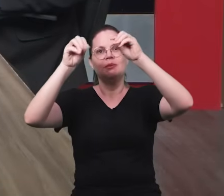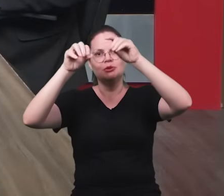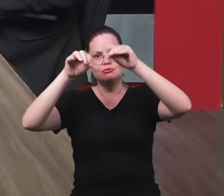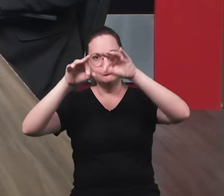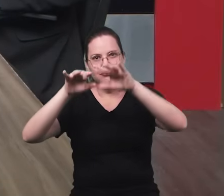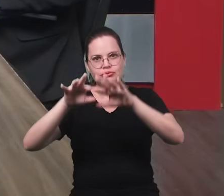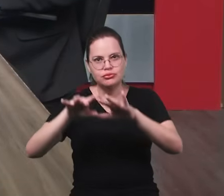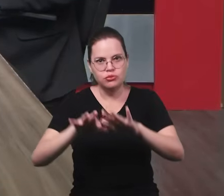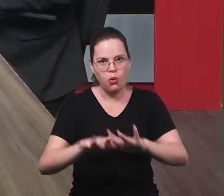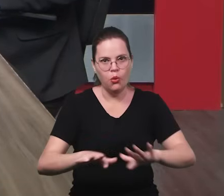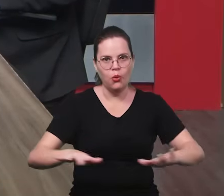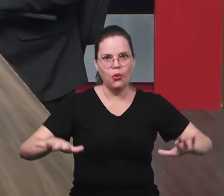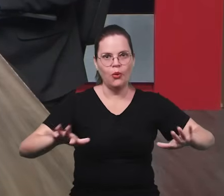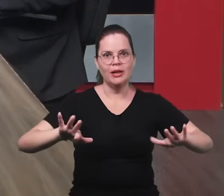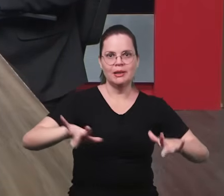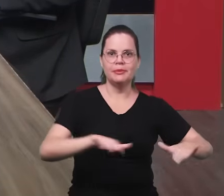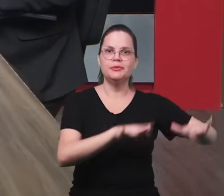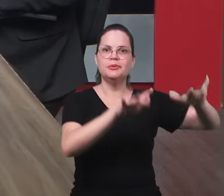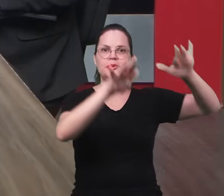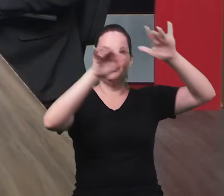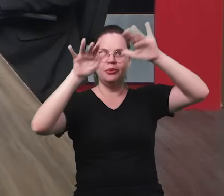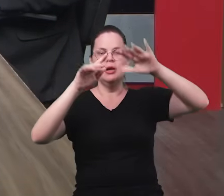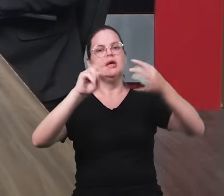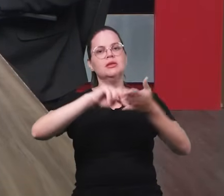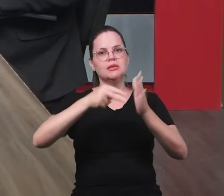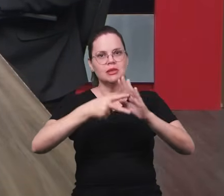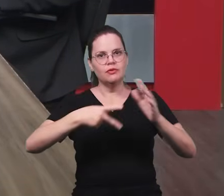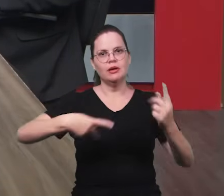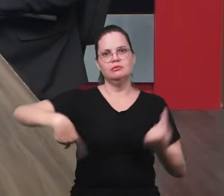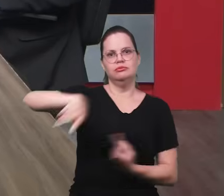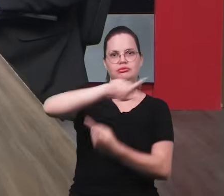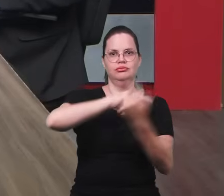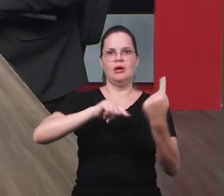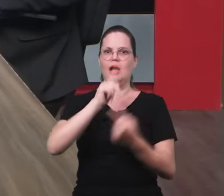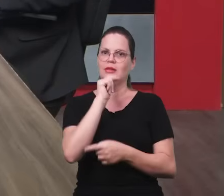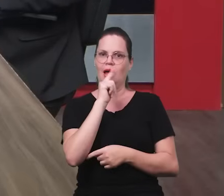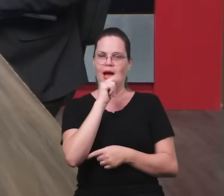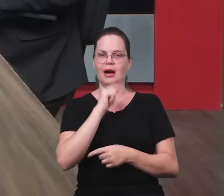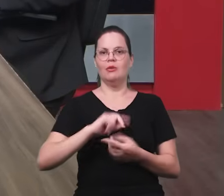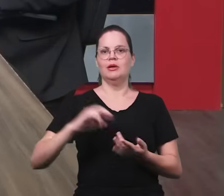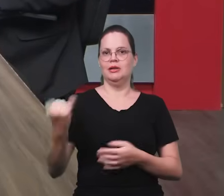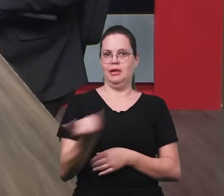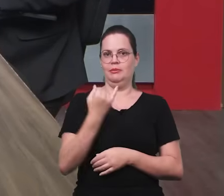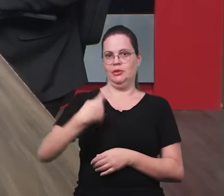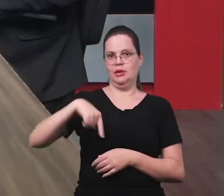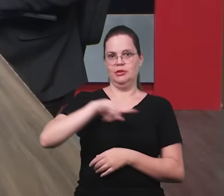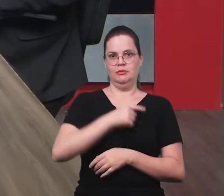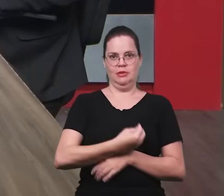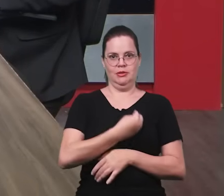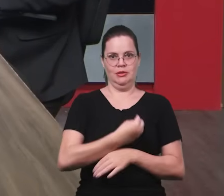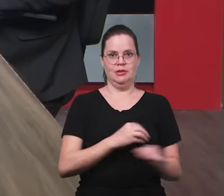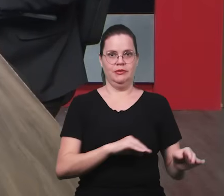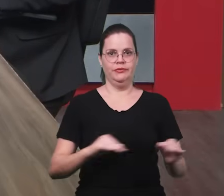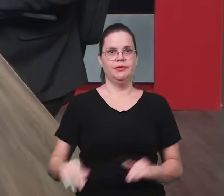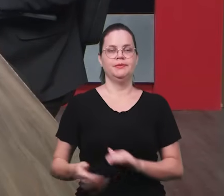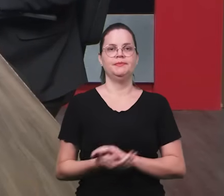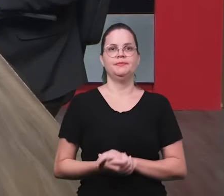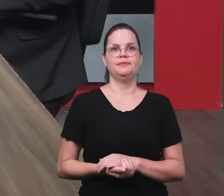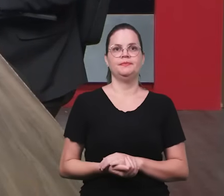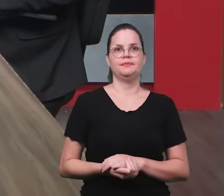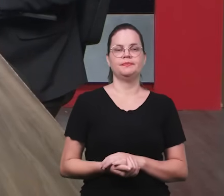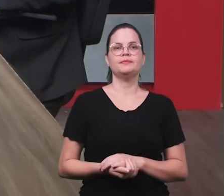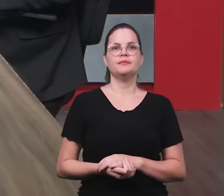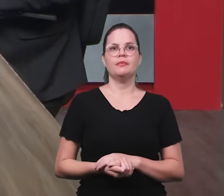água é importantíssimo para nós aí, naquilo que é a vida humana, não é isso, Cleiton? Então, quando nós falamos assim, até